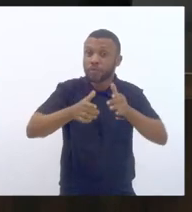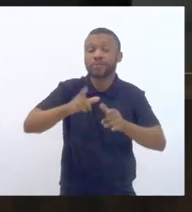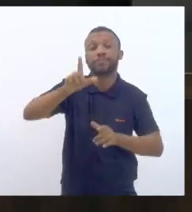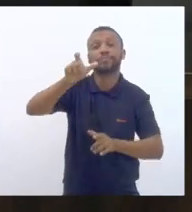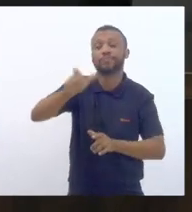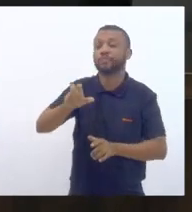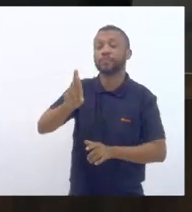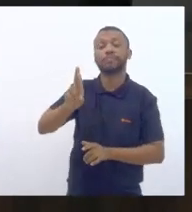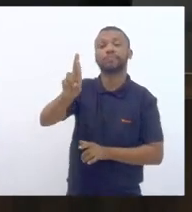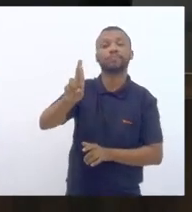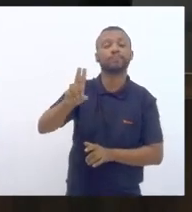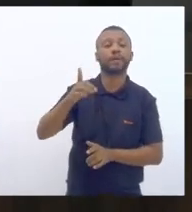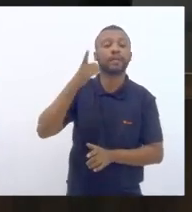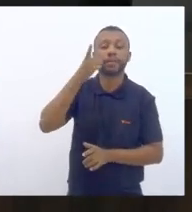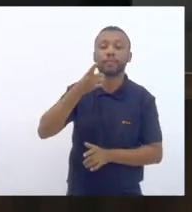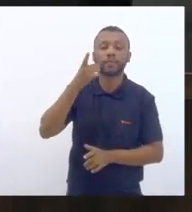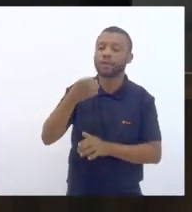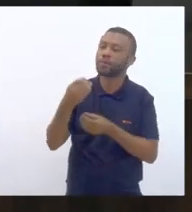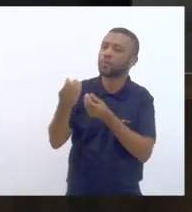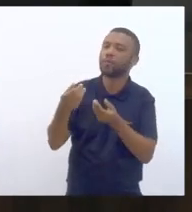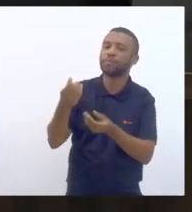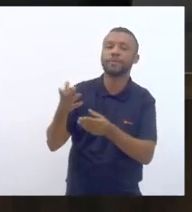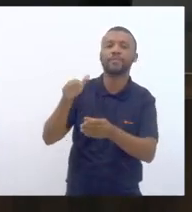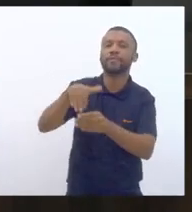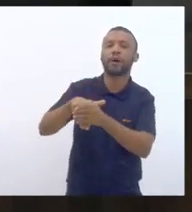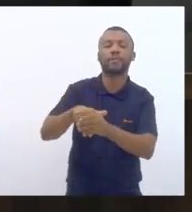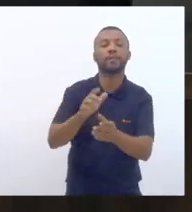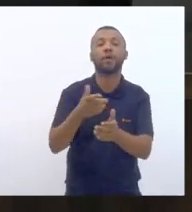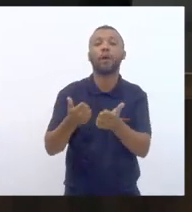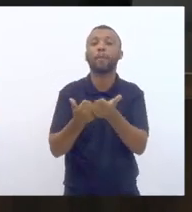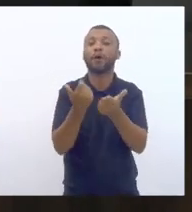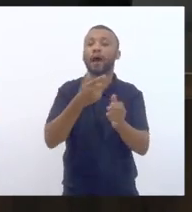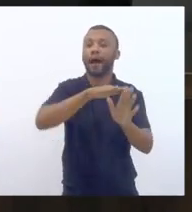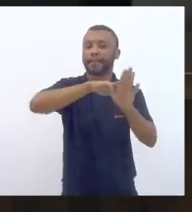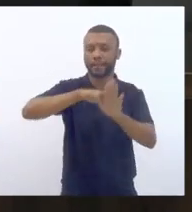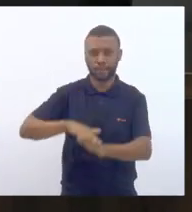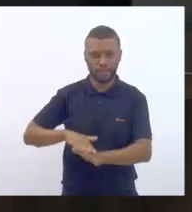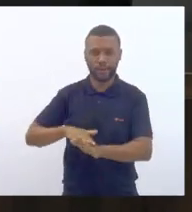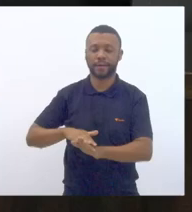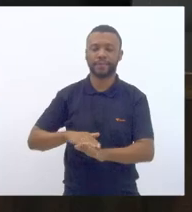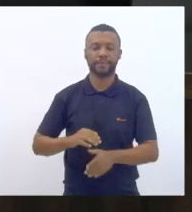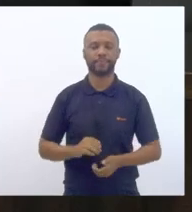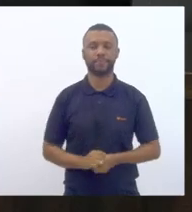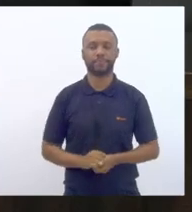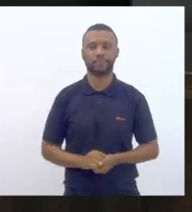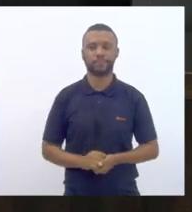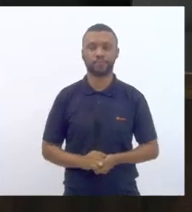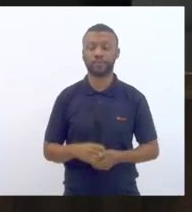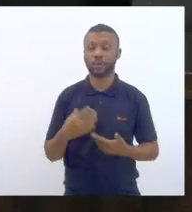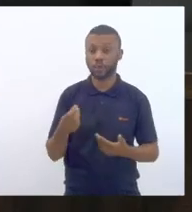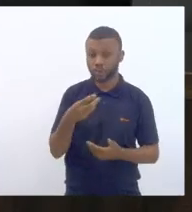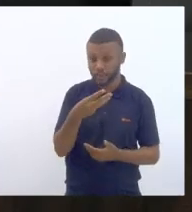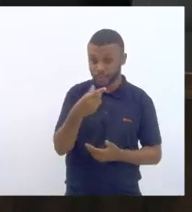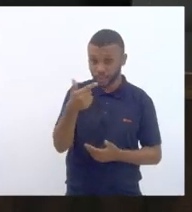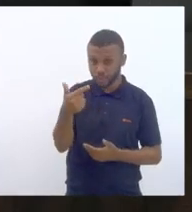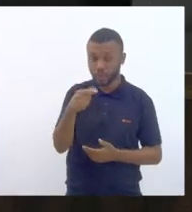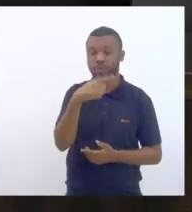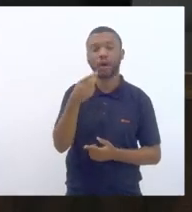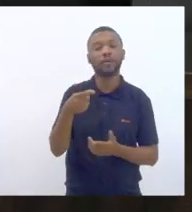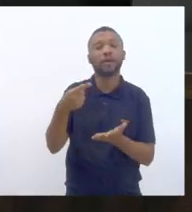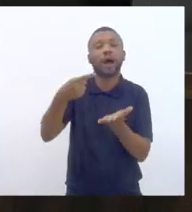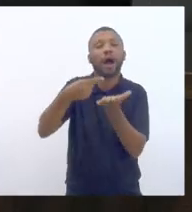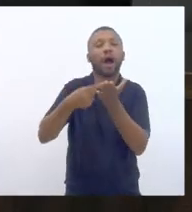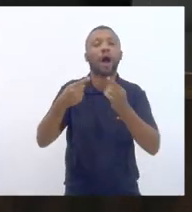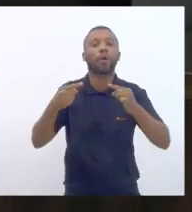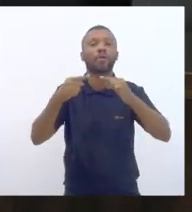o parecer, deputado Marcelo Dino? Pela derrubada. 30º pela derrubada. O 32 acordamos que é